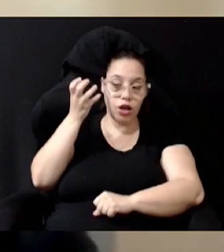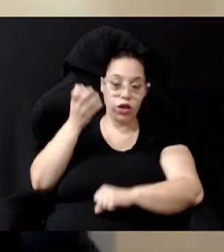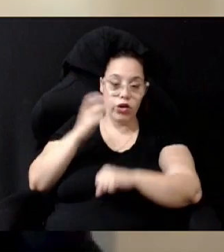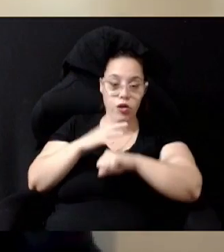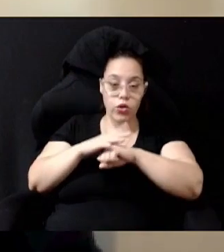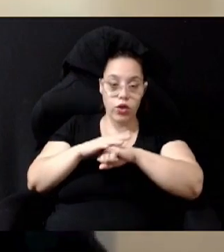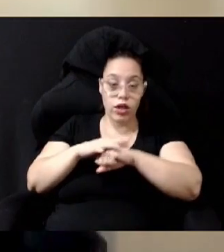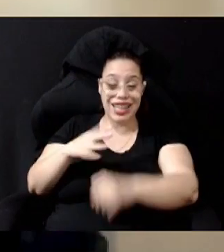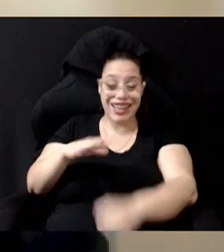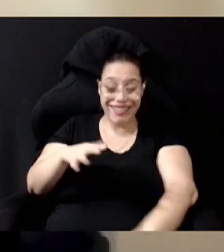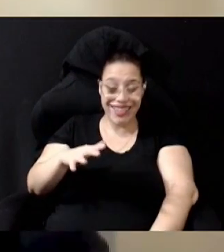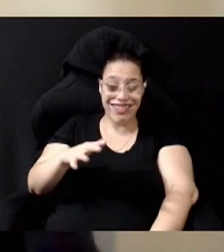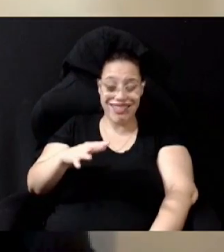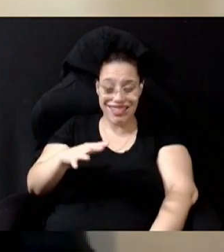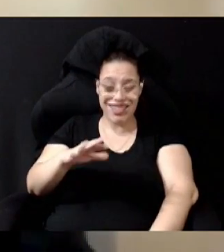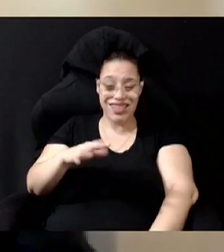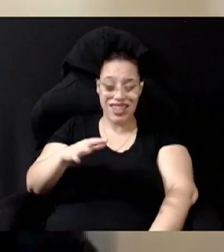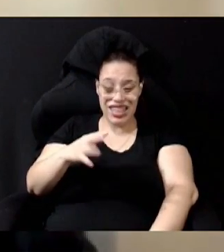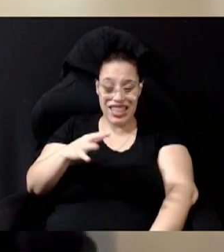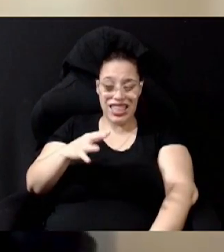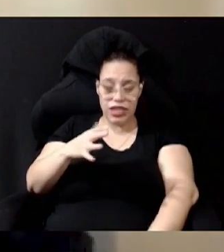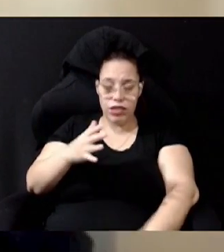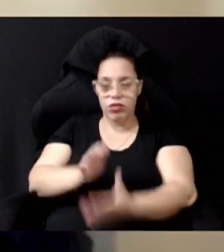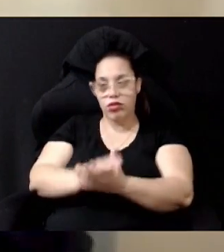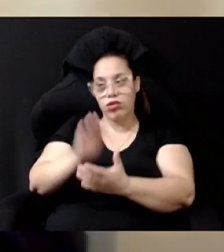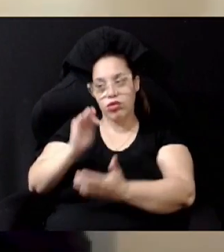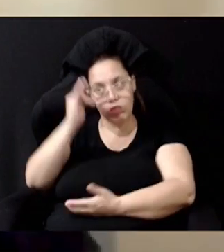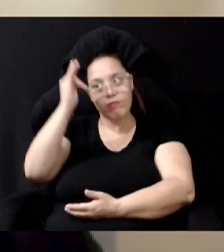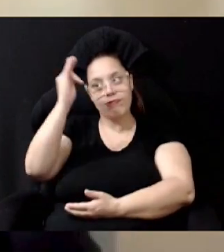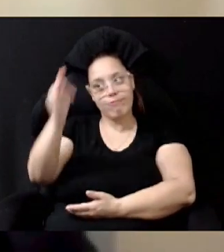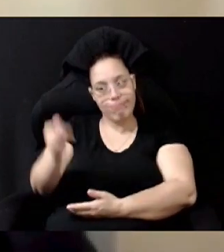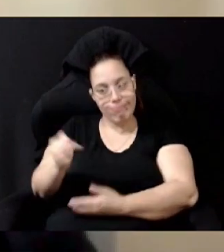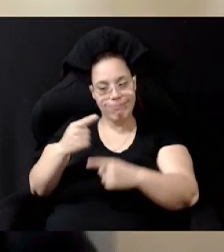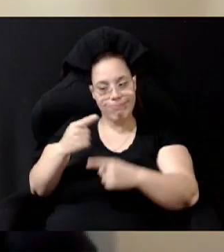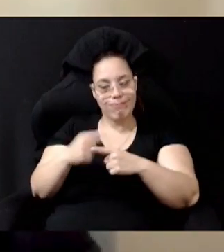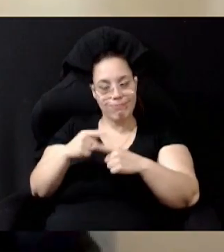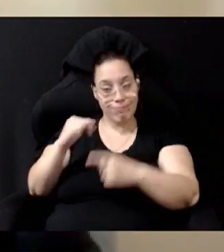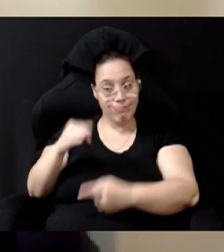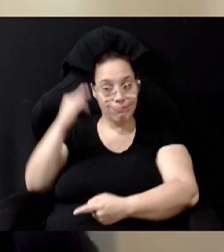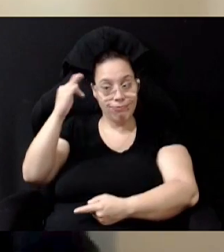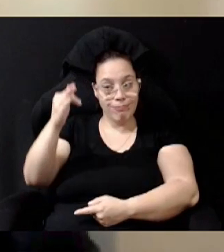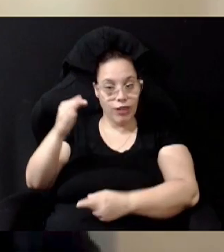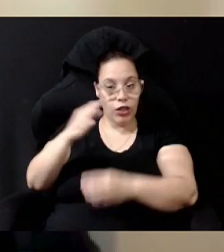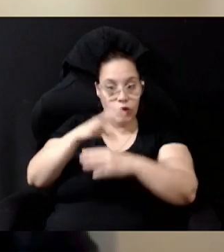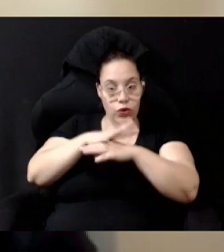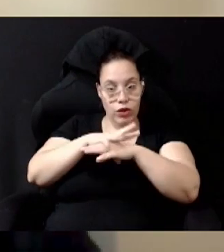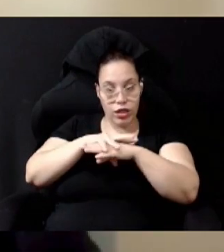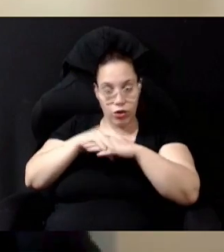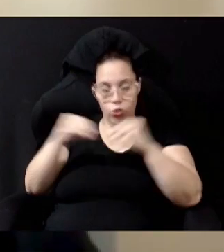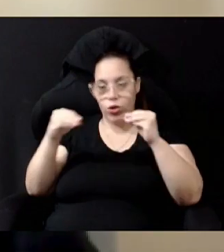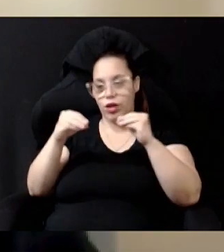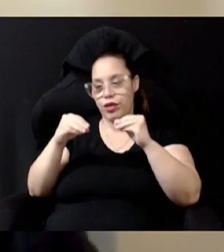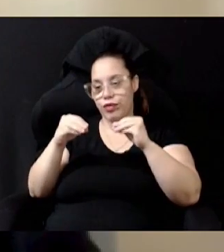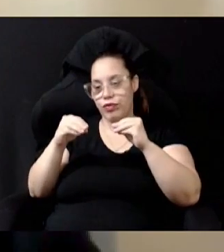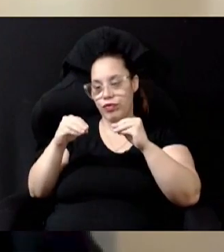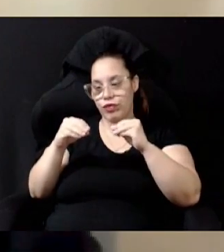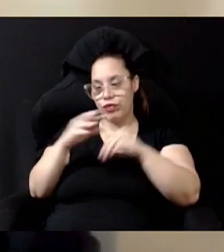E que seria o grande futuro, porque é o futuro de você curar a doença, que é, assim, o desejo de